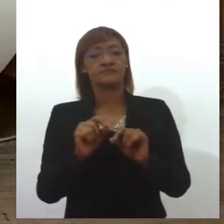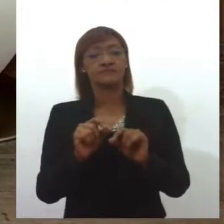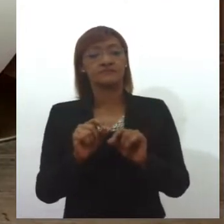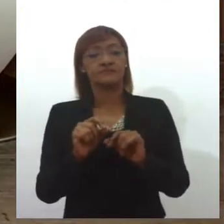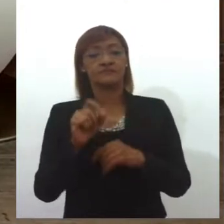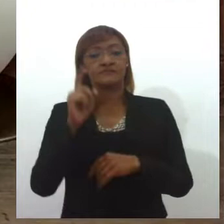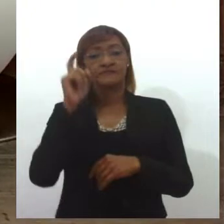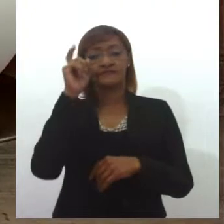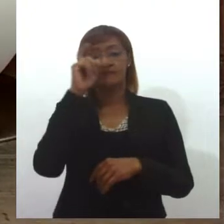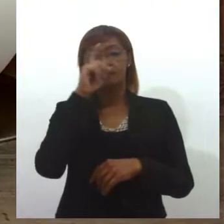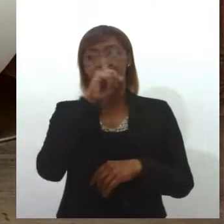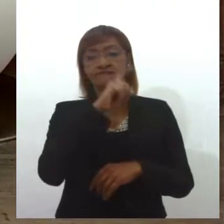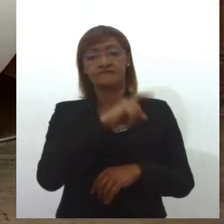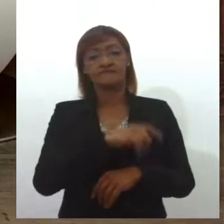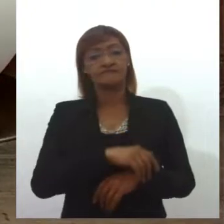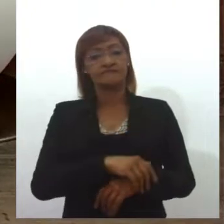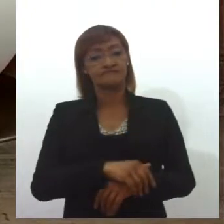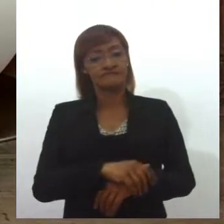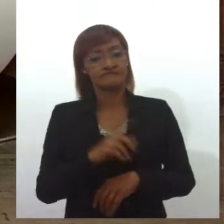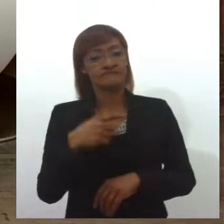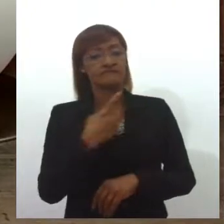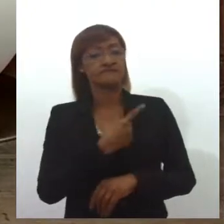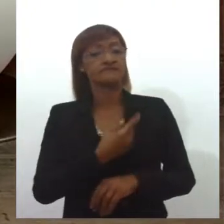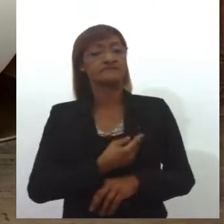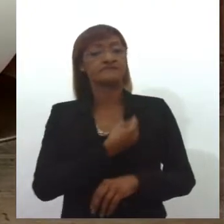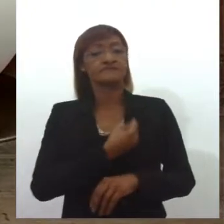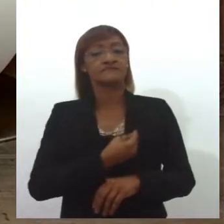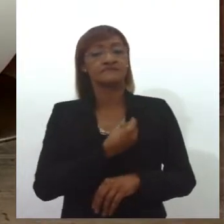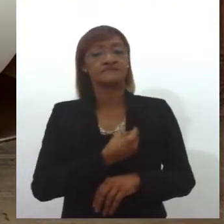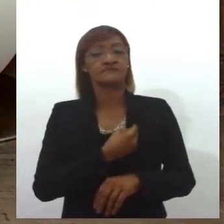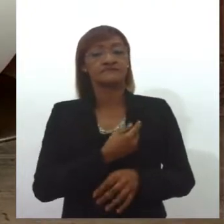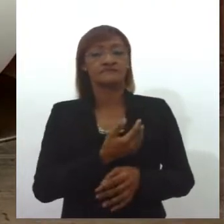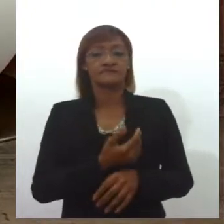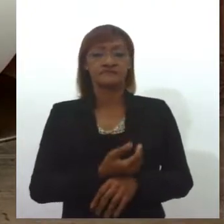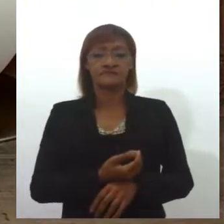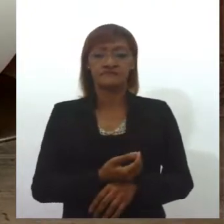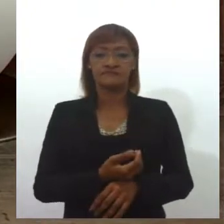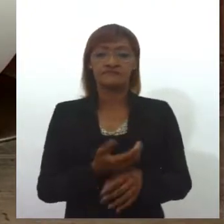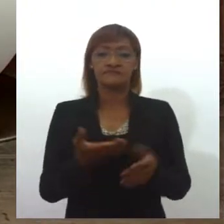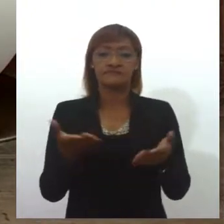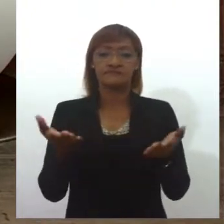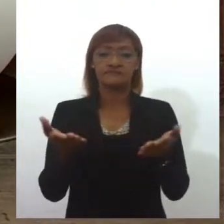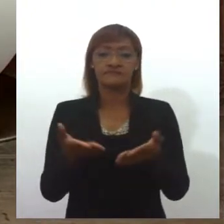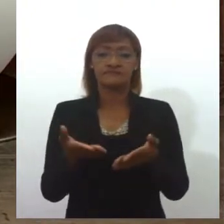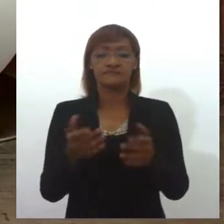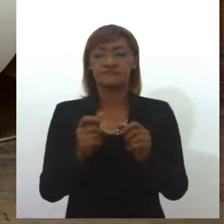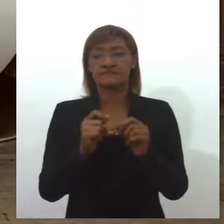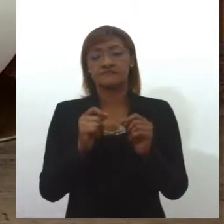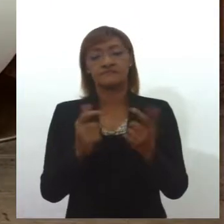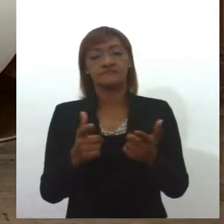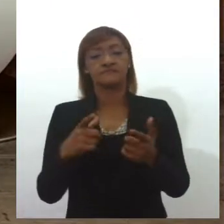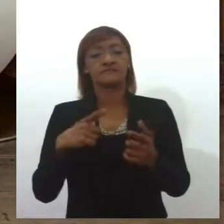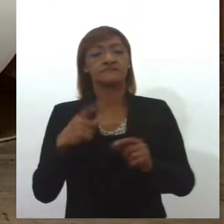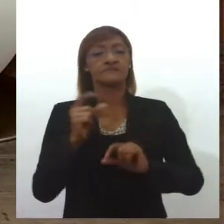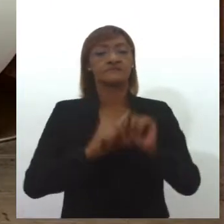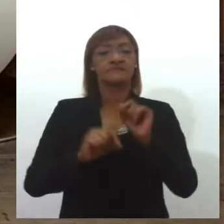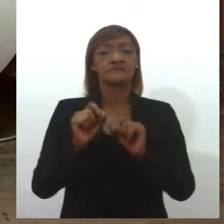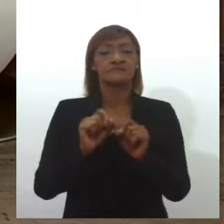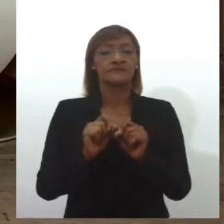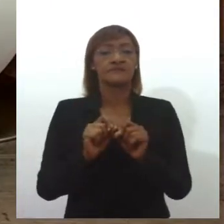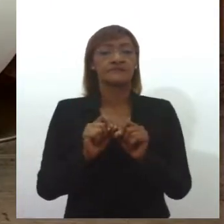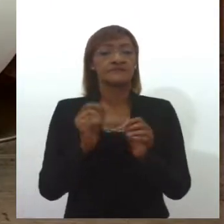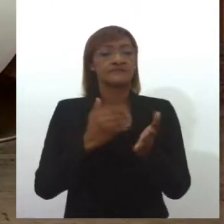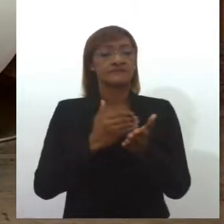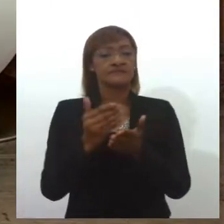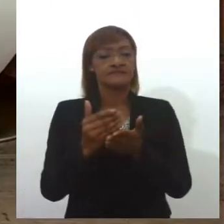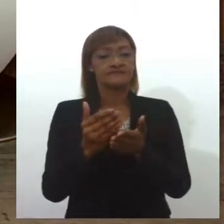e tão impactante em nossas vidas, na sociedade como um todo. E aí tem, claro, várias ramificações de impacto, começa a